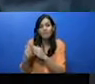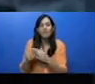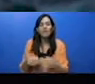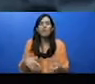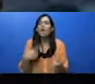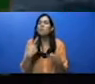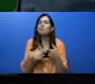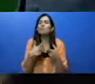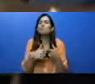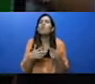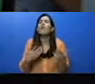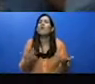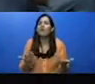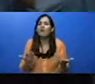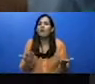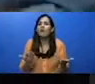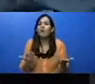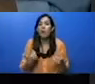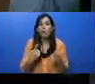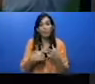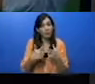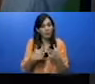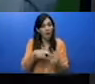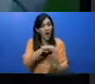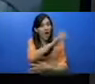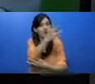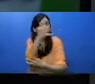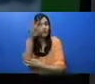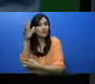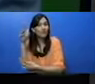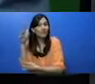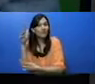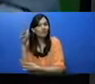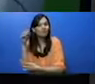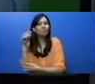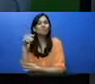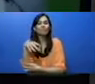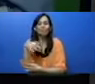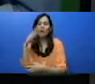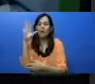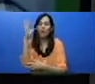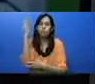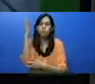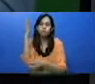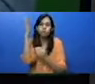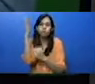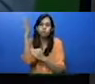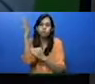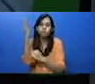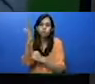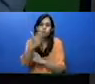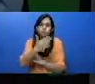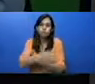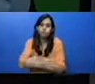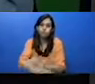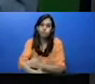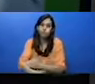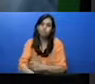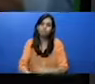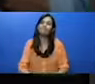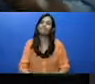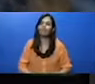é porque as florestas estão sendo destruídas. O ser humano destruindo as